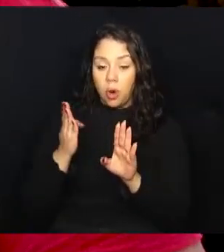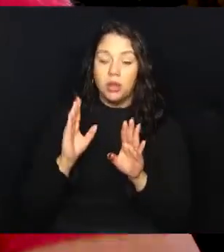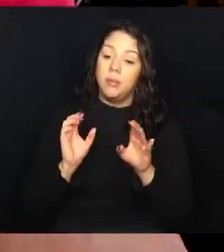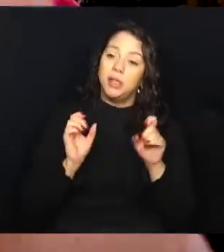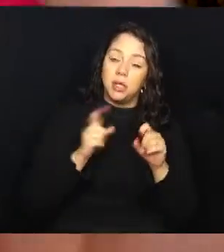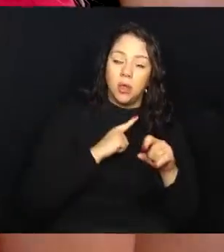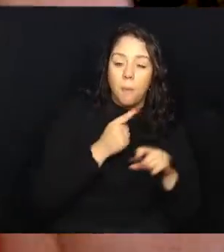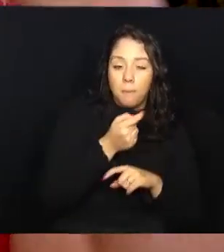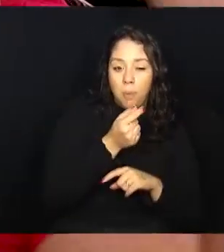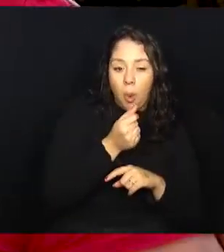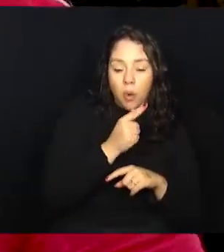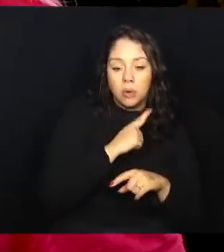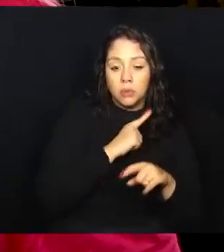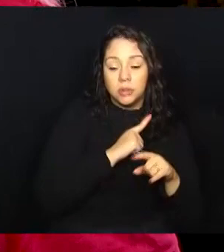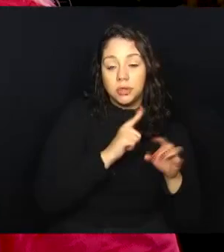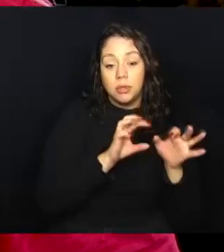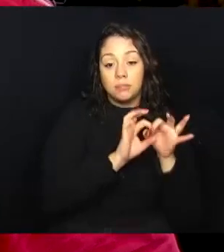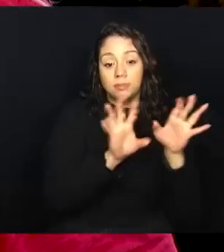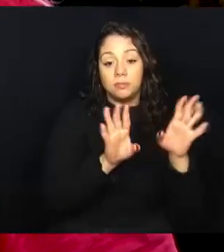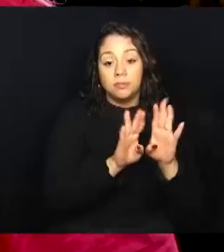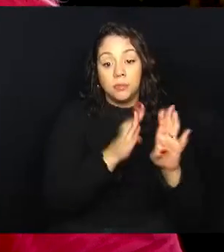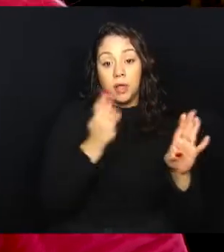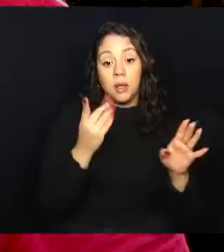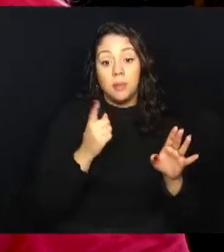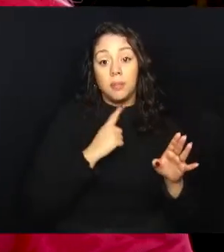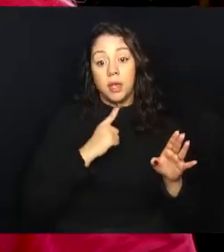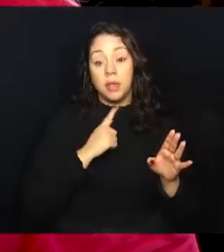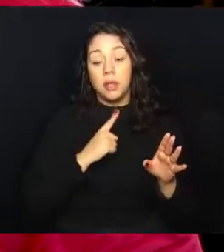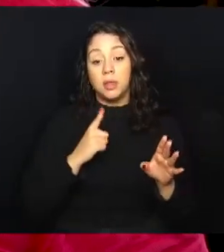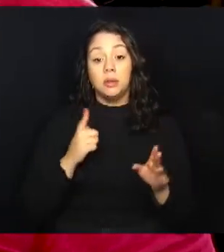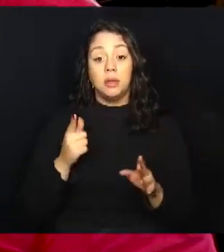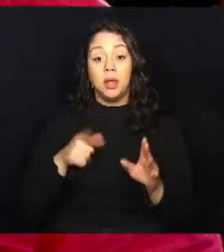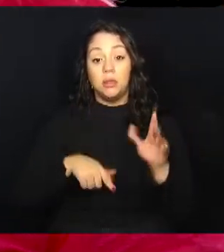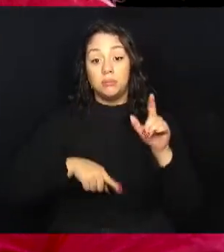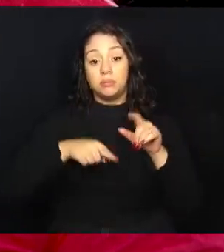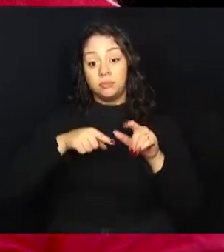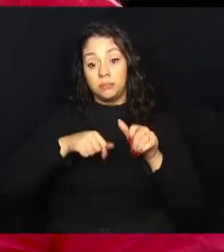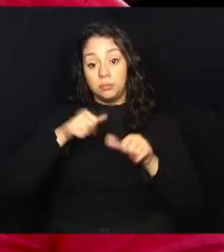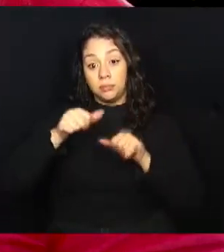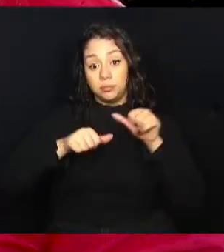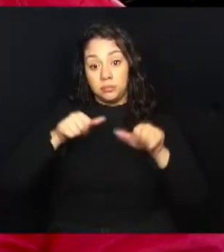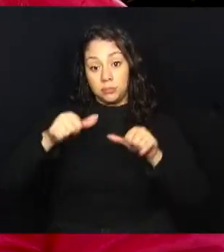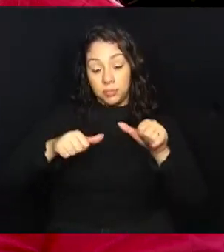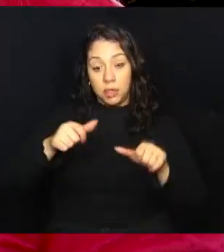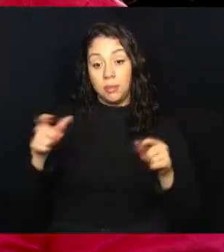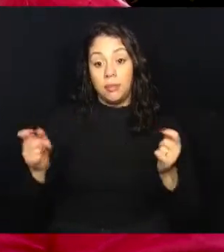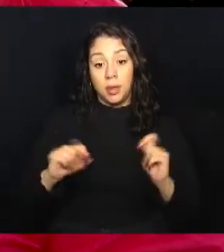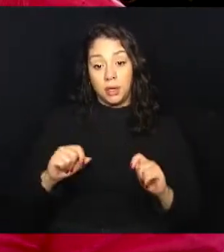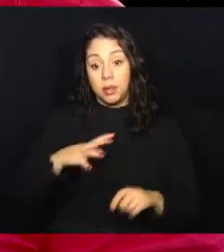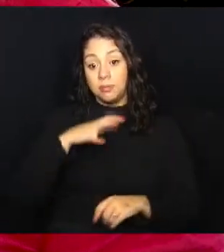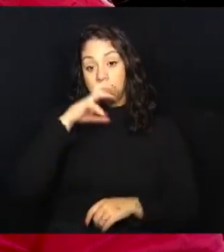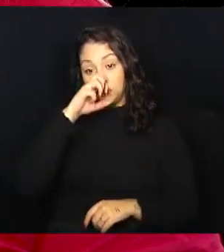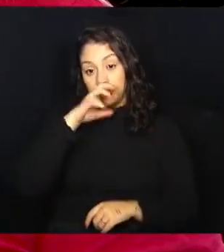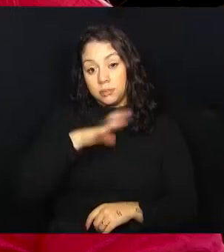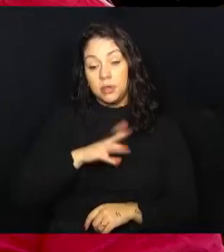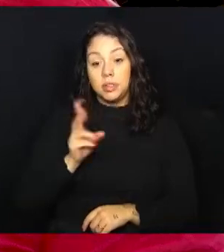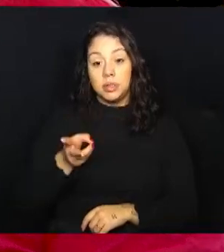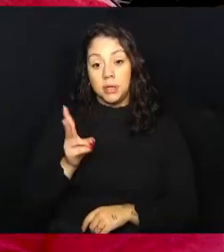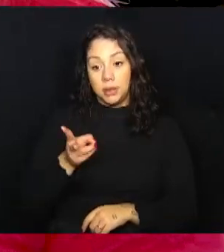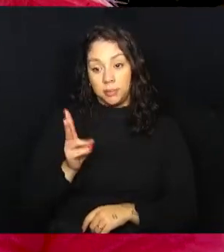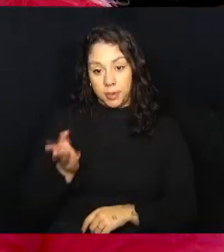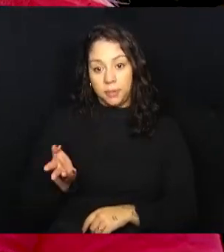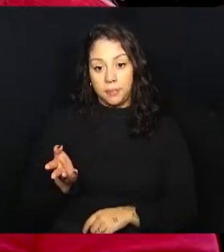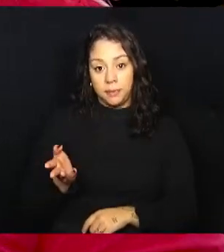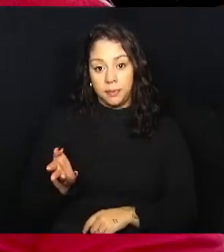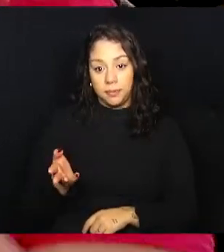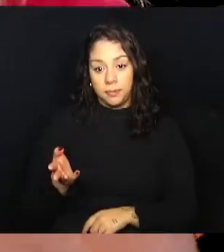vezes não pode abrir, mas alguma coisa você tem que deixar para que o ar se modifique ali, para